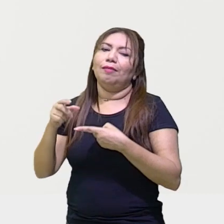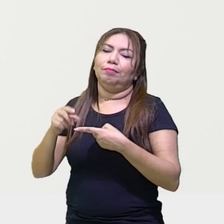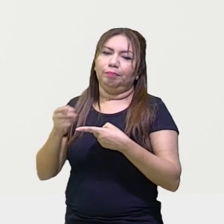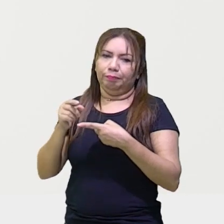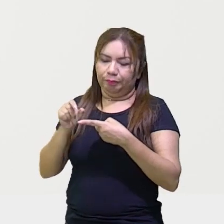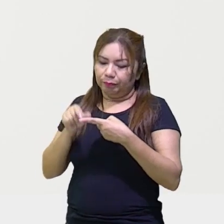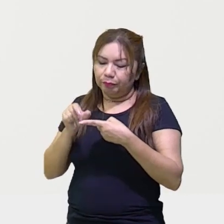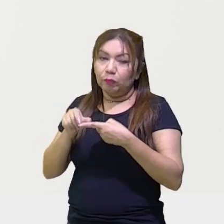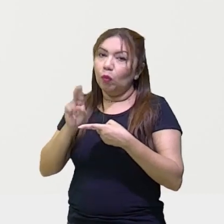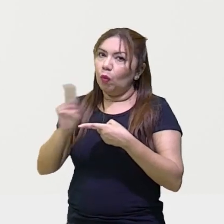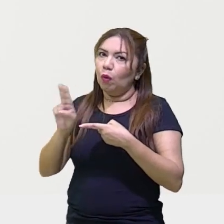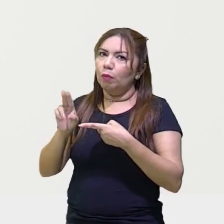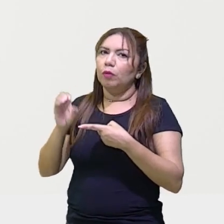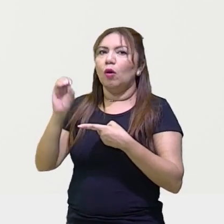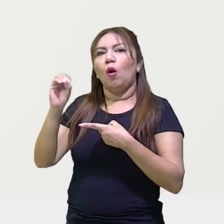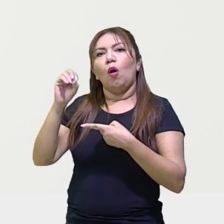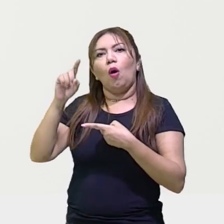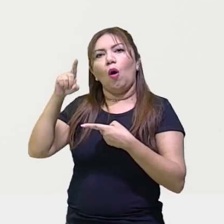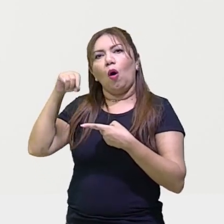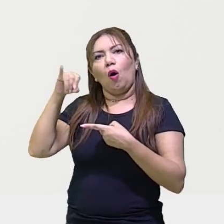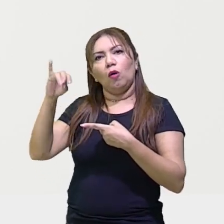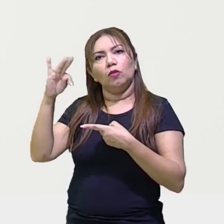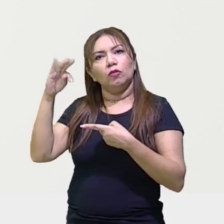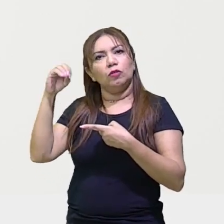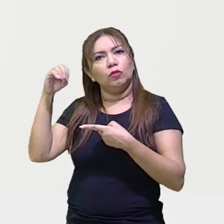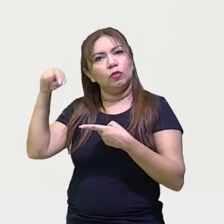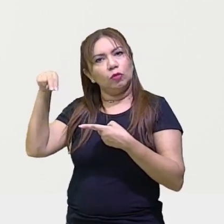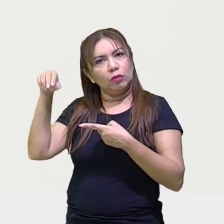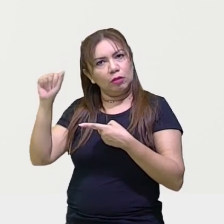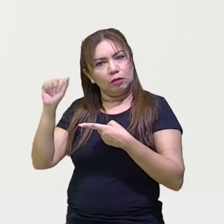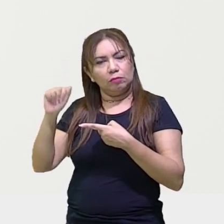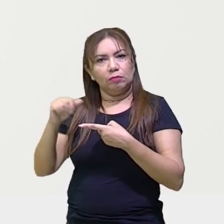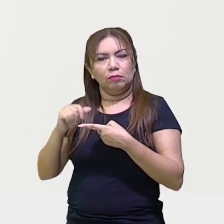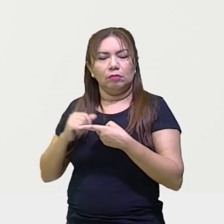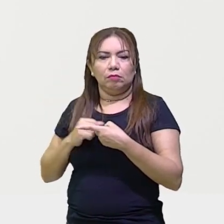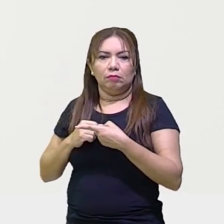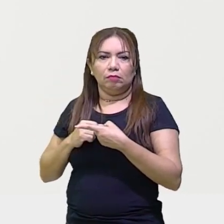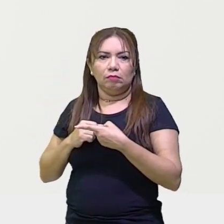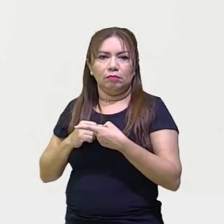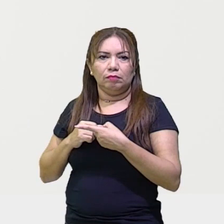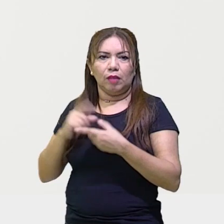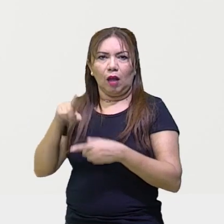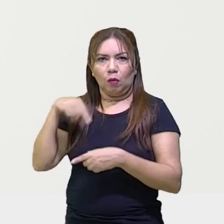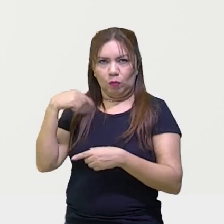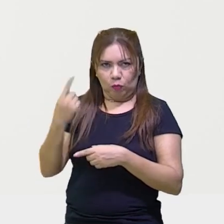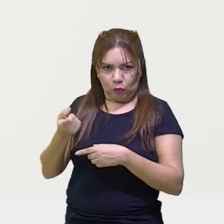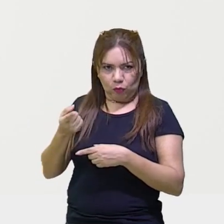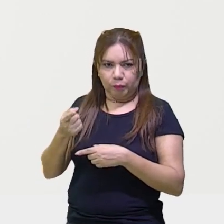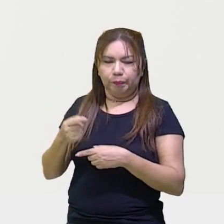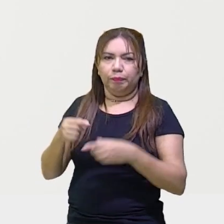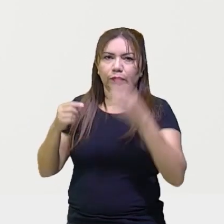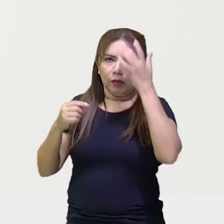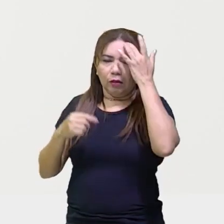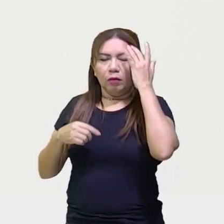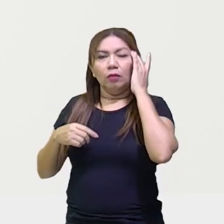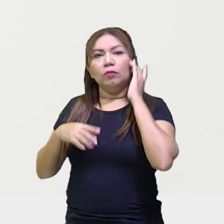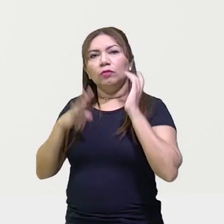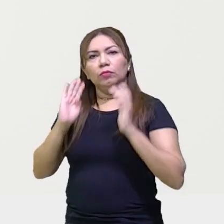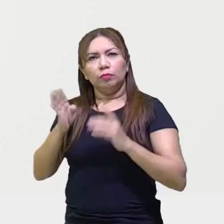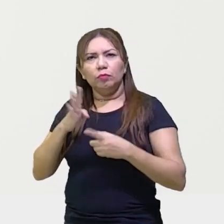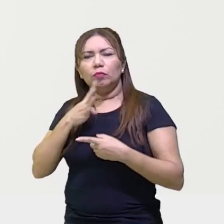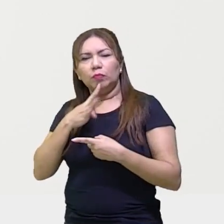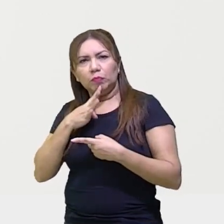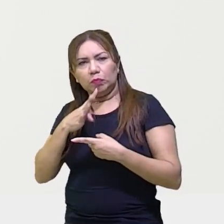oxítona, ok? Vamos de novo. Agora vamos. Já vimos a palavra guaraná, já conhecemos que na última